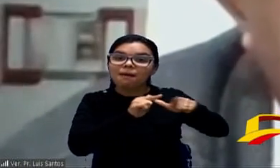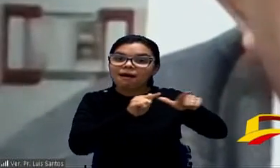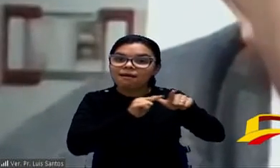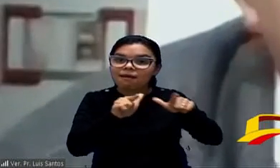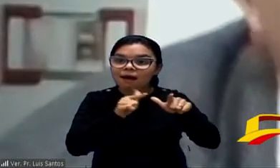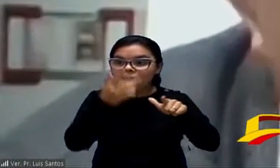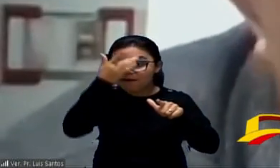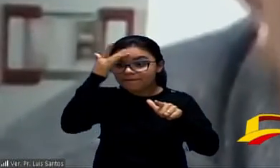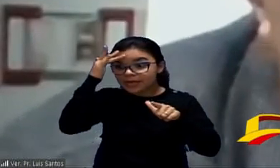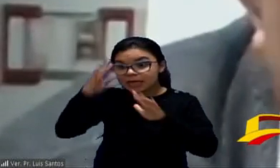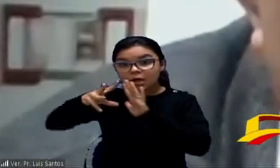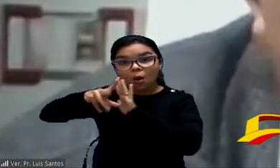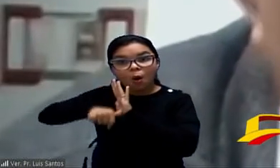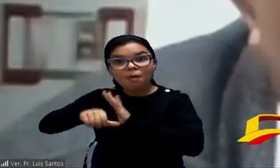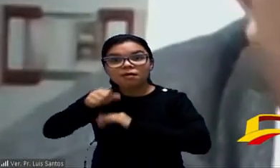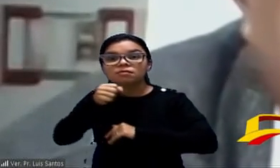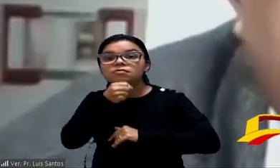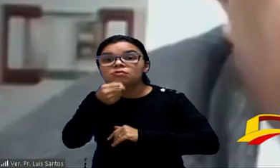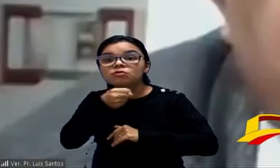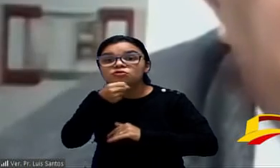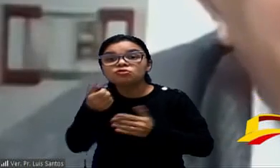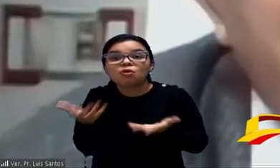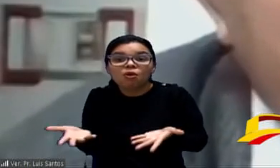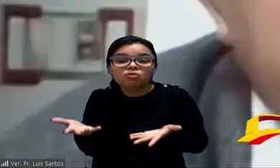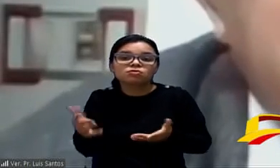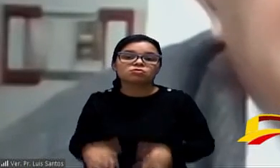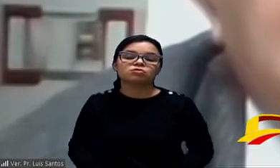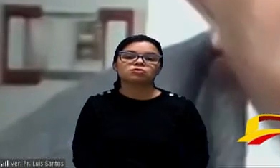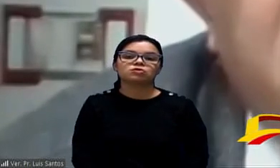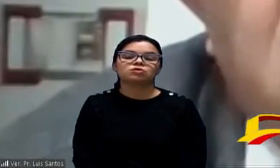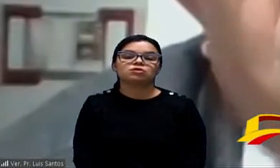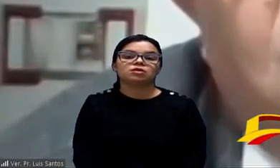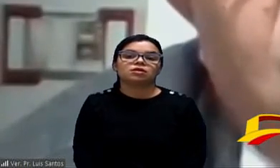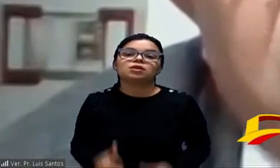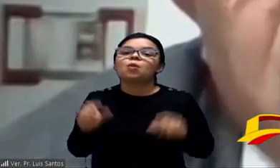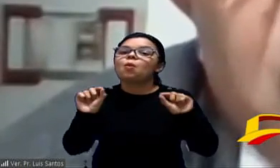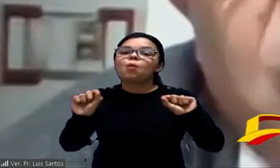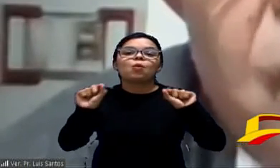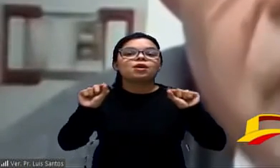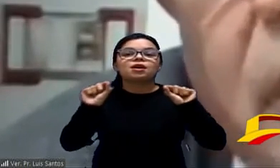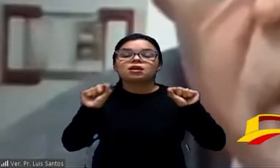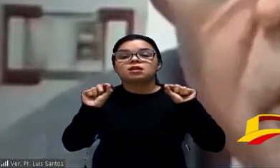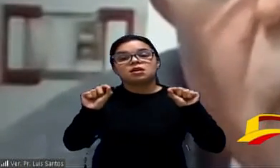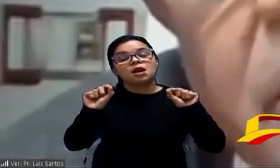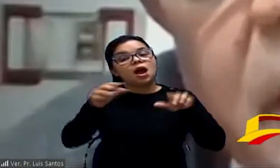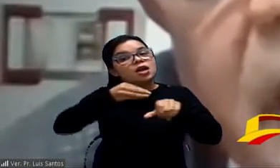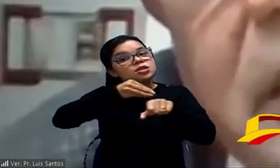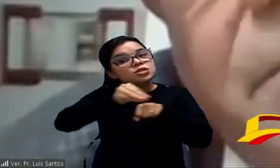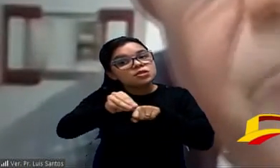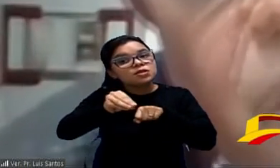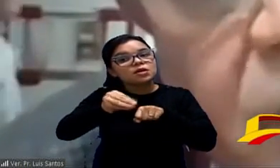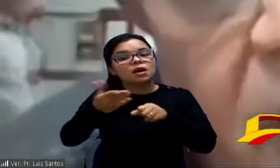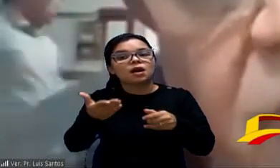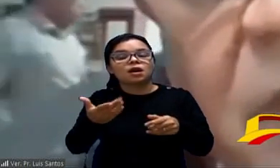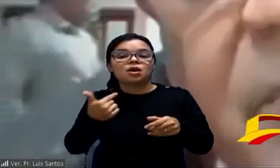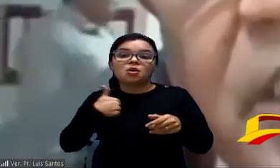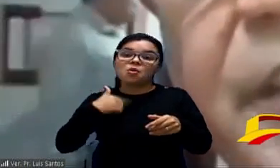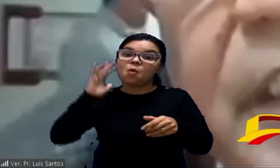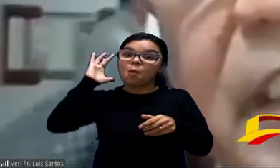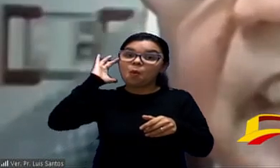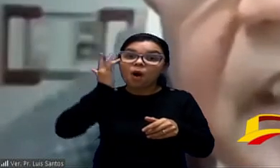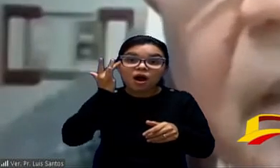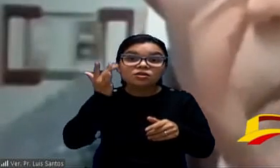esses clientes já de mais idade. Então, o que eu sugeriria? Eu acho que esse projeto